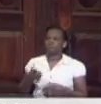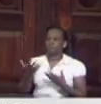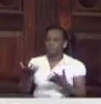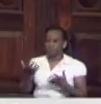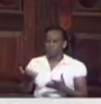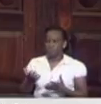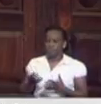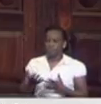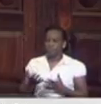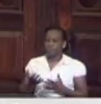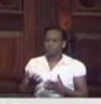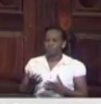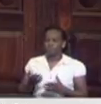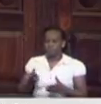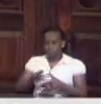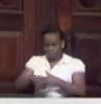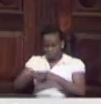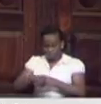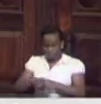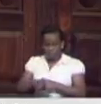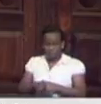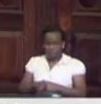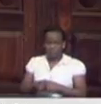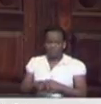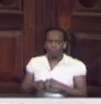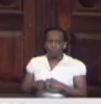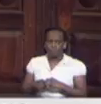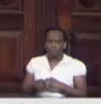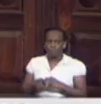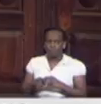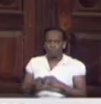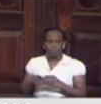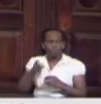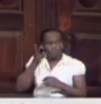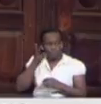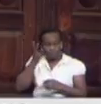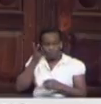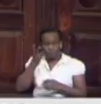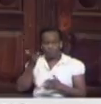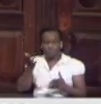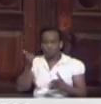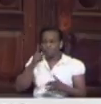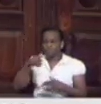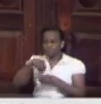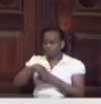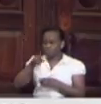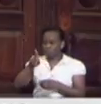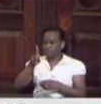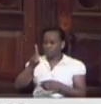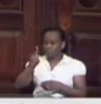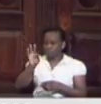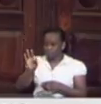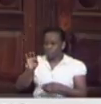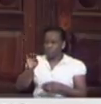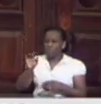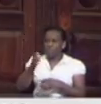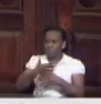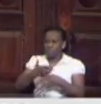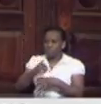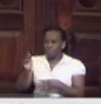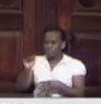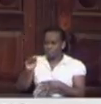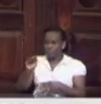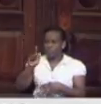quero cumprimentar o vereador eleito pela cidade, pelo PDT na cidade de Araruama,